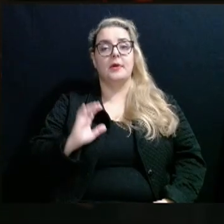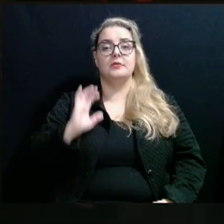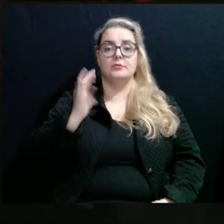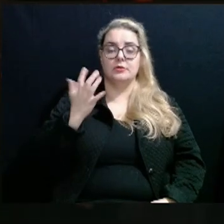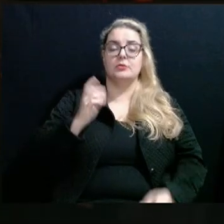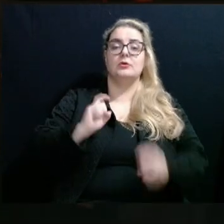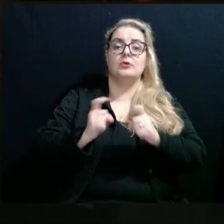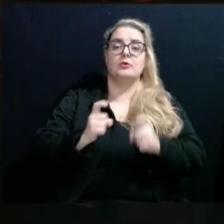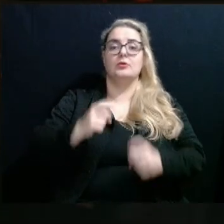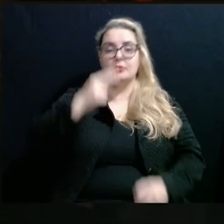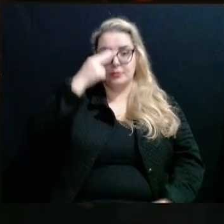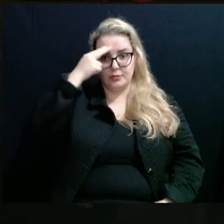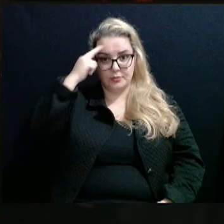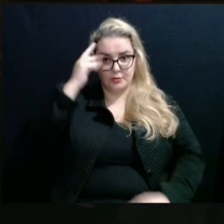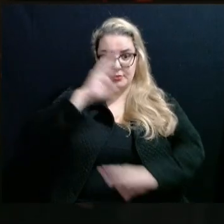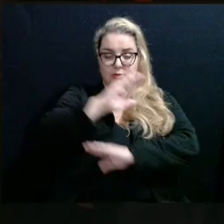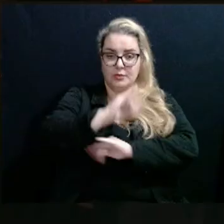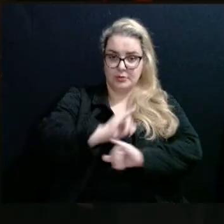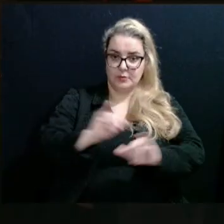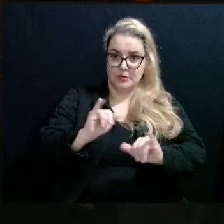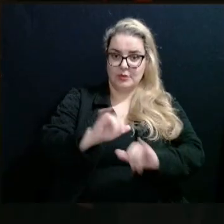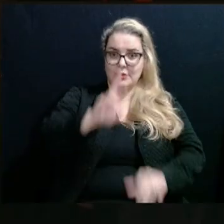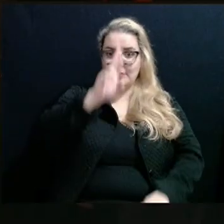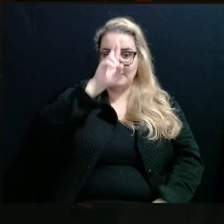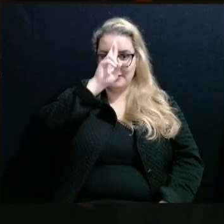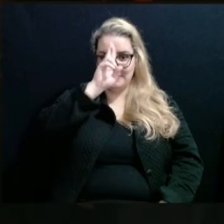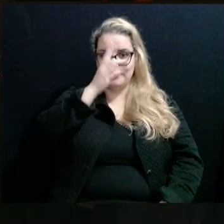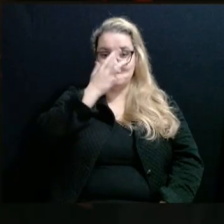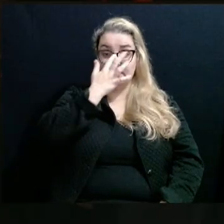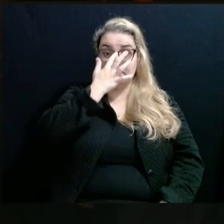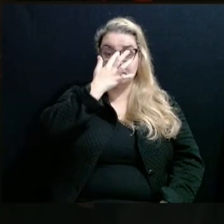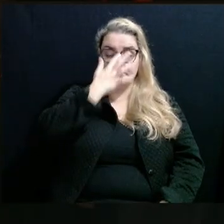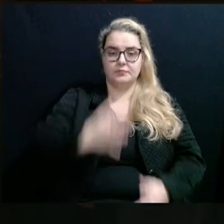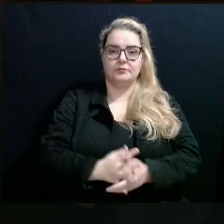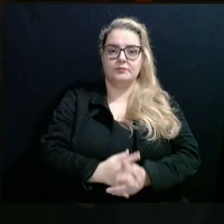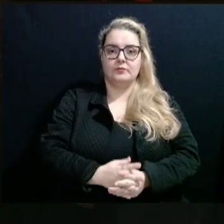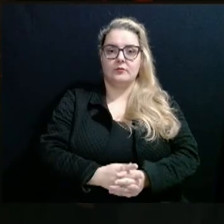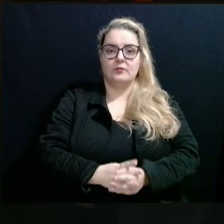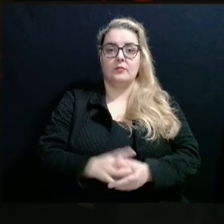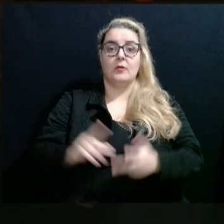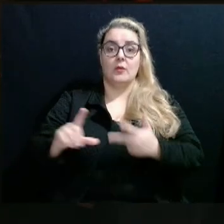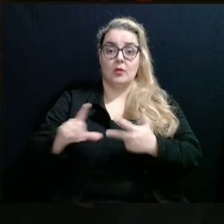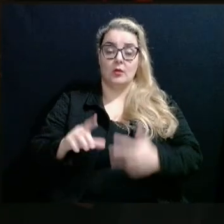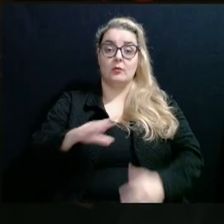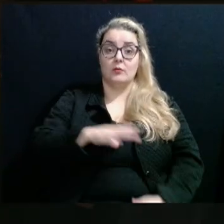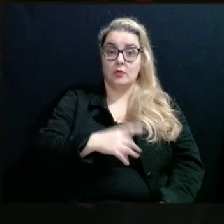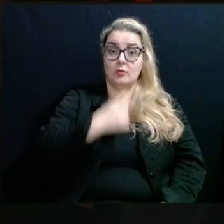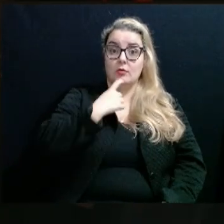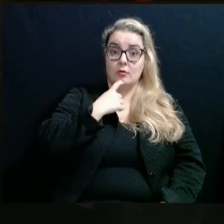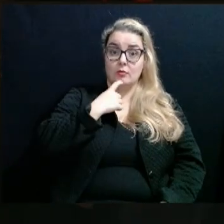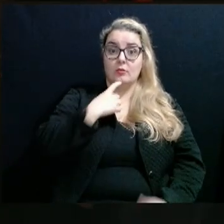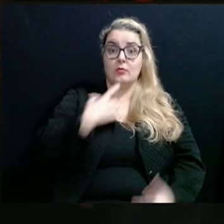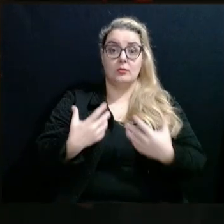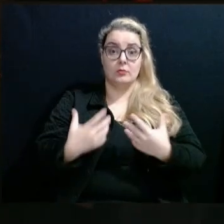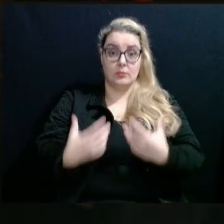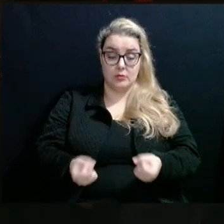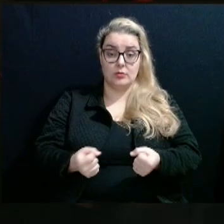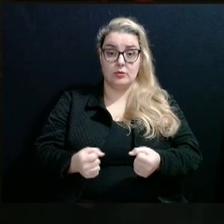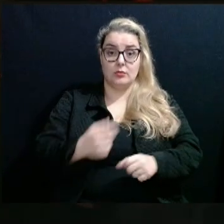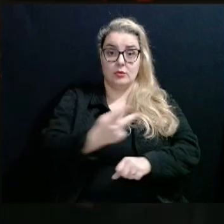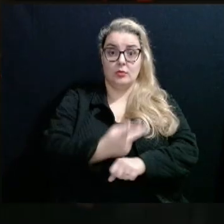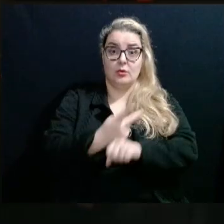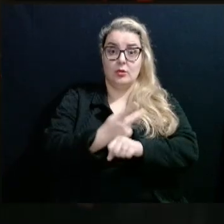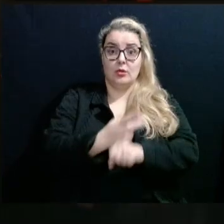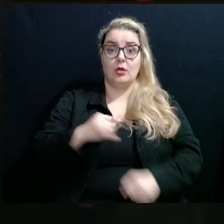no Câmara Notícia ao meio-dia. E o Legislativo de Campinas foi contemplado com o Prêmio Nova Cidade,